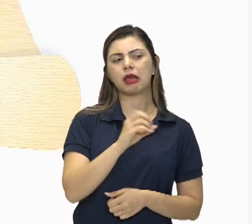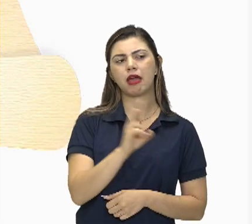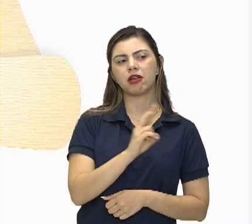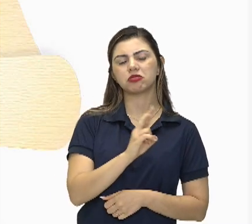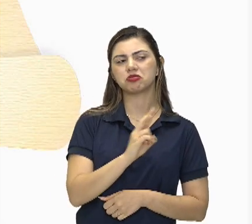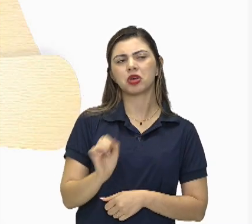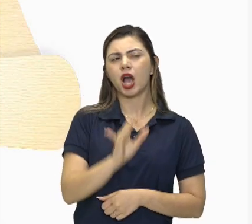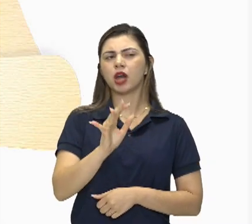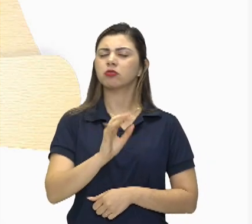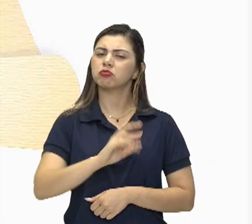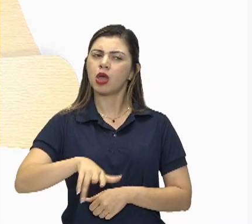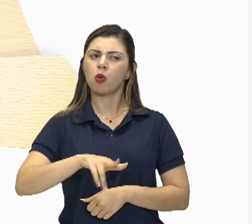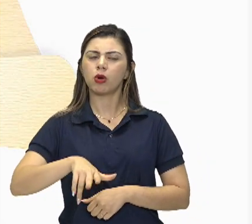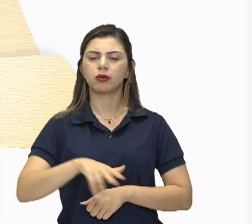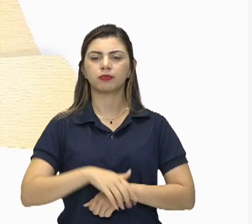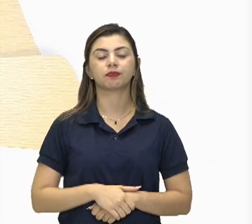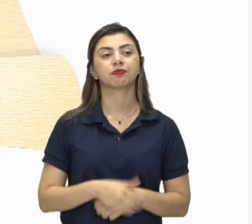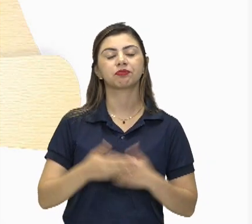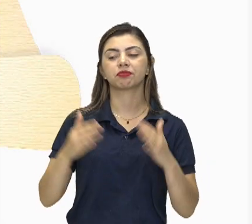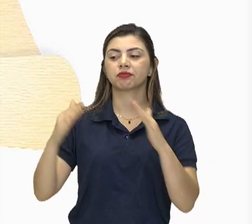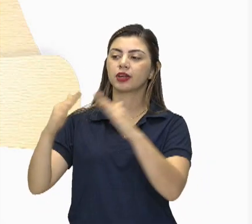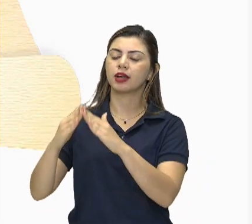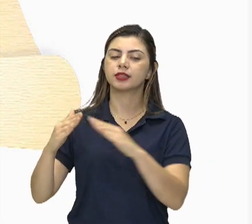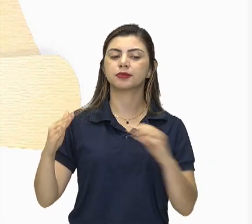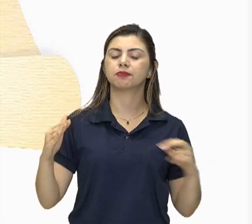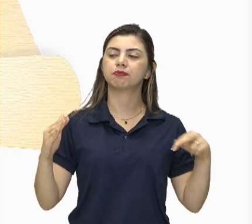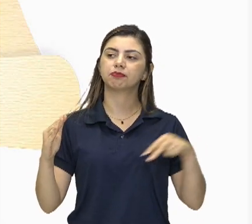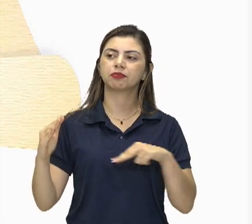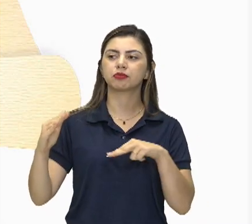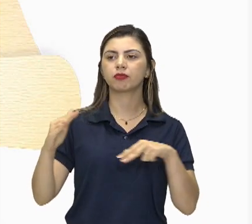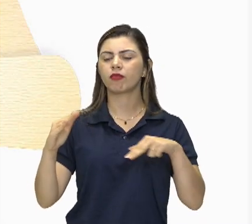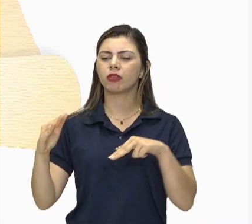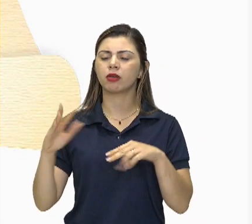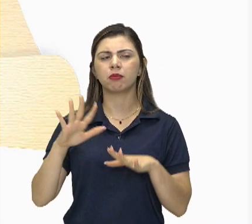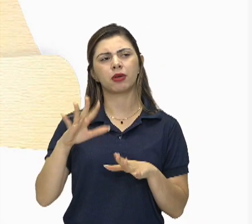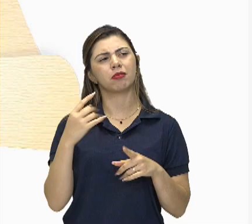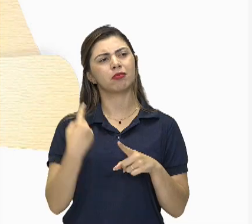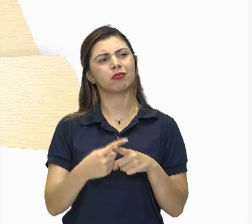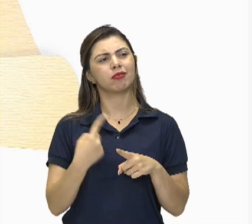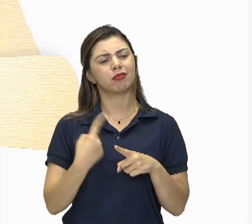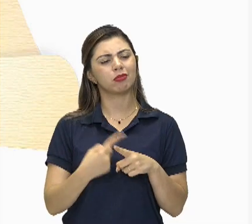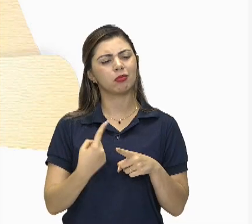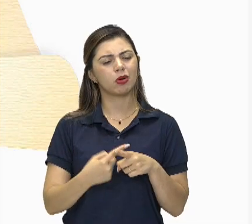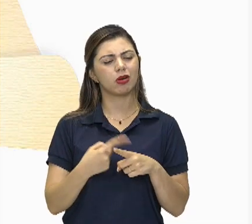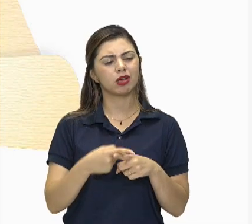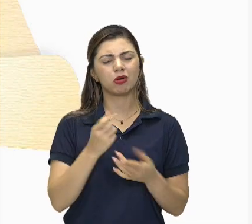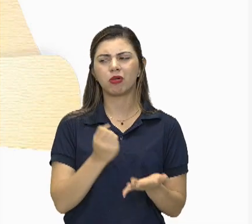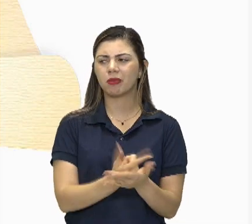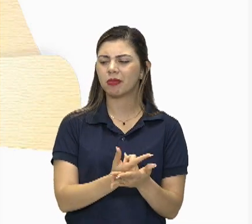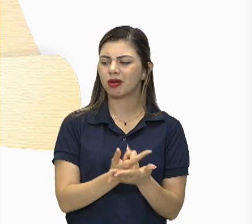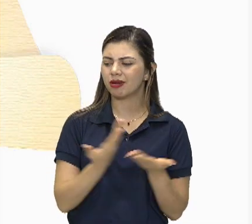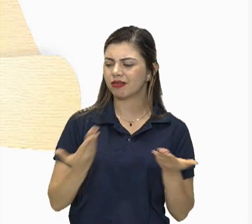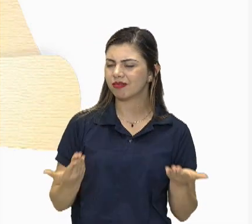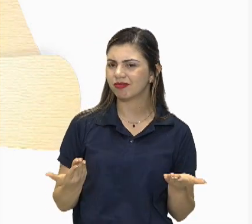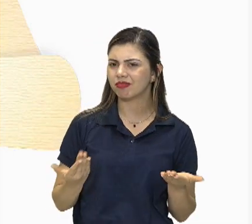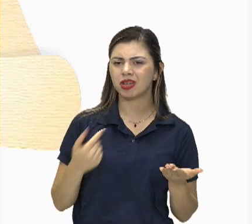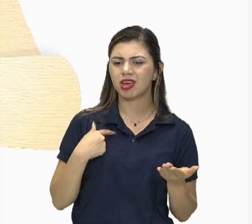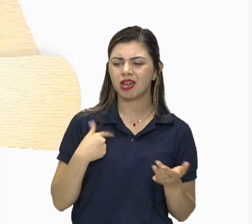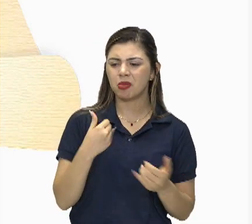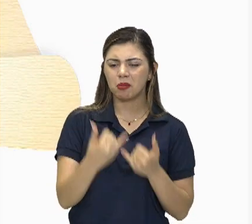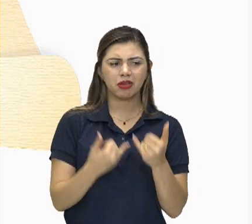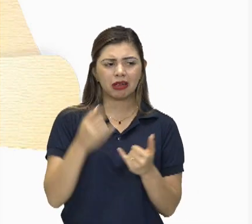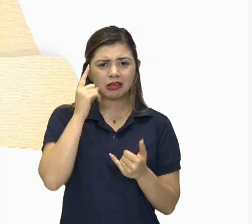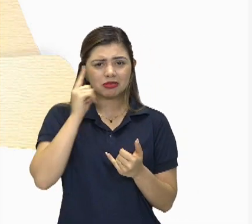caro. No caminho para casa, tentou entender o porquê dessa aquisição. Ele não joga